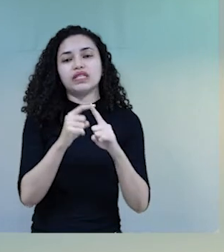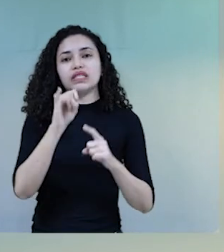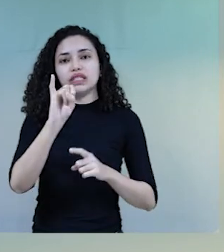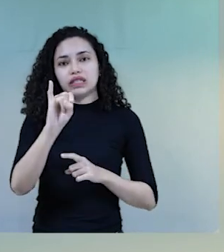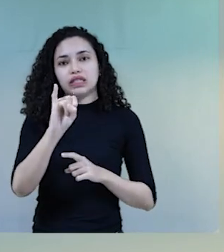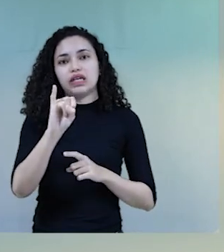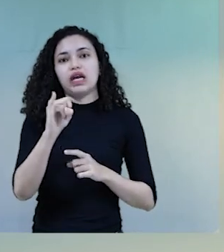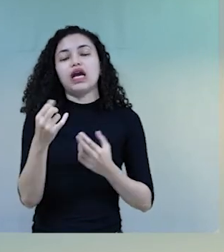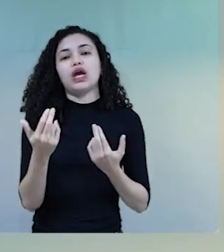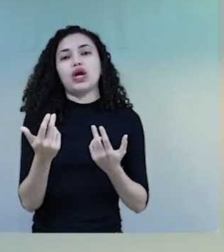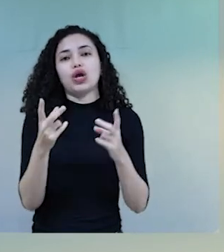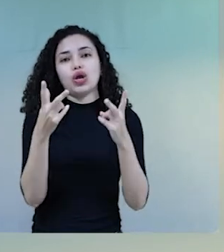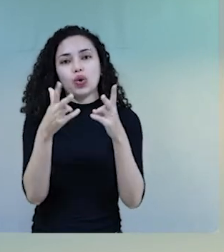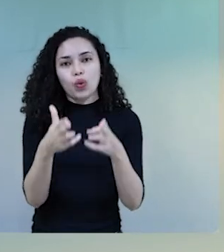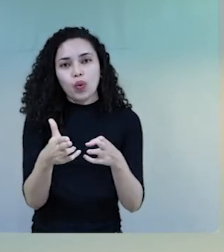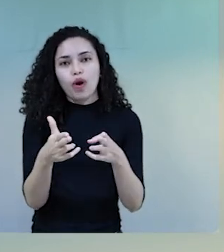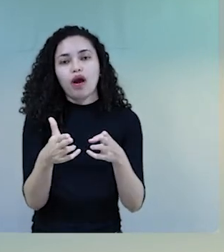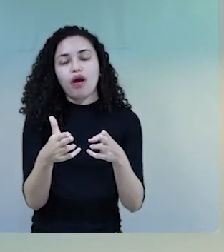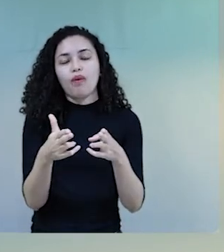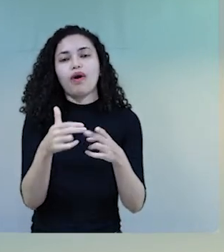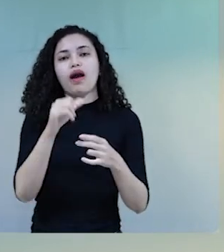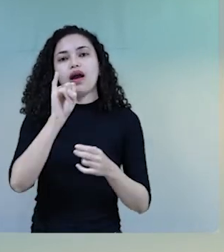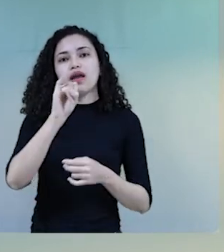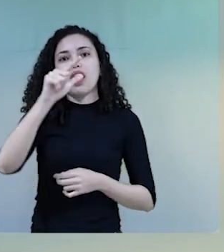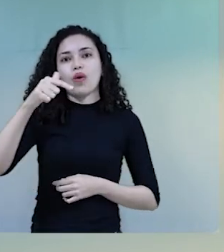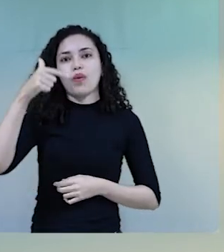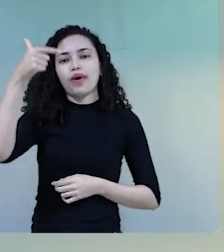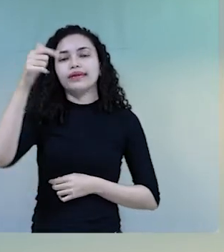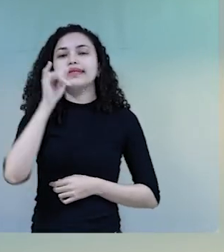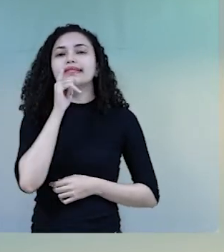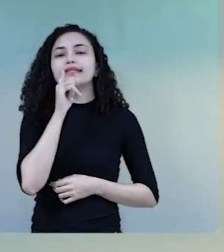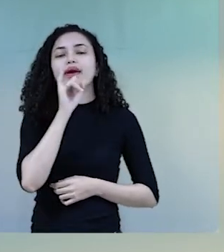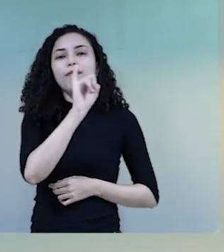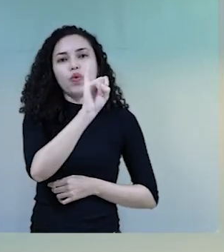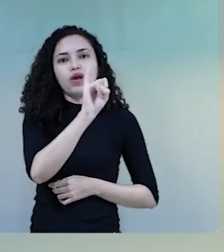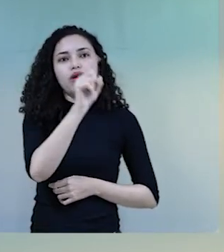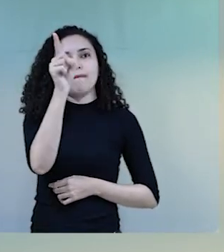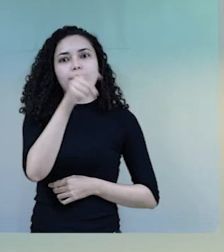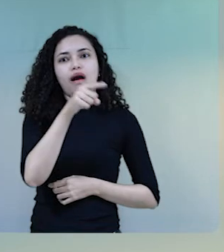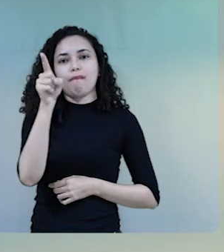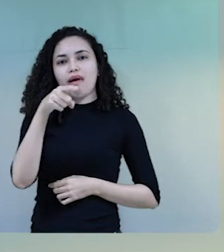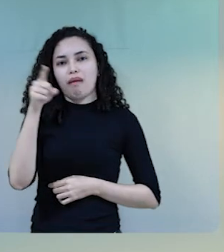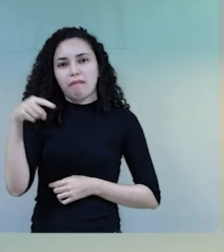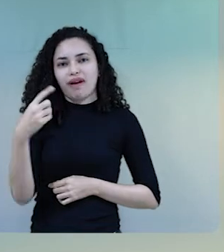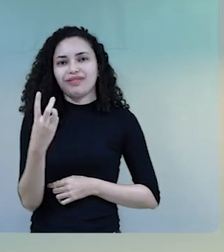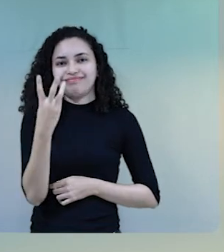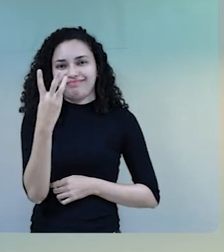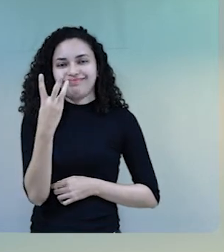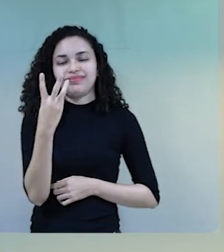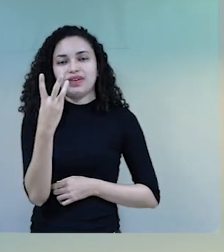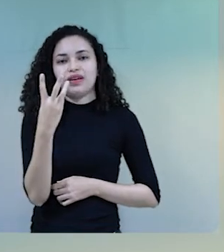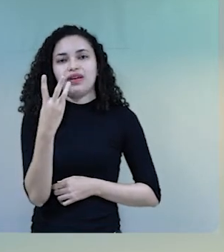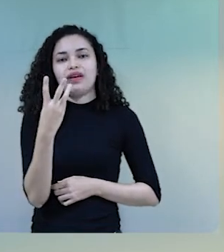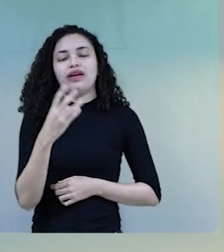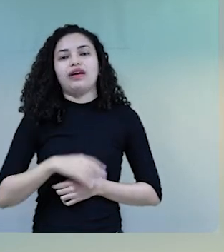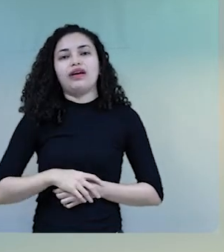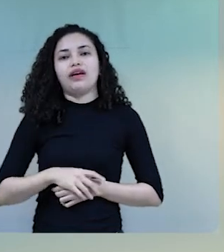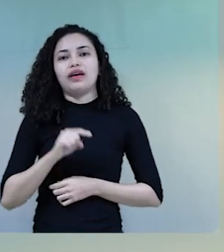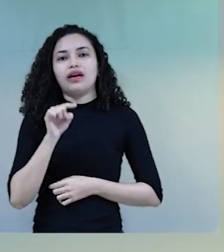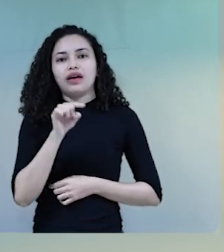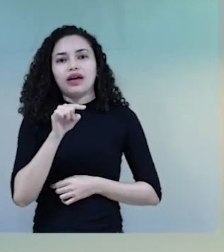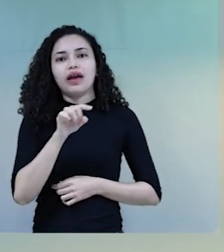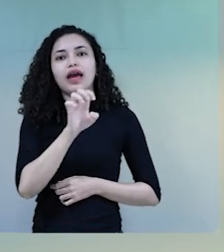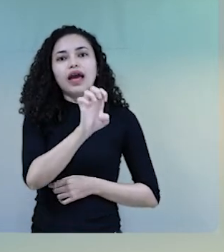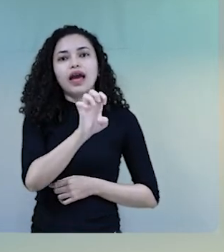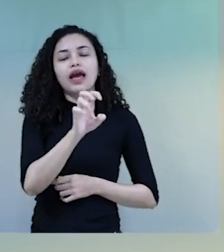ao quadrado. Se eu cortar o I nas três expressões aqui que nós temos, nós obteremos que E é igual